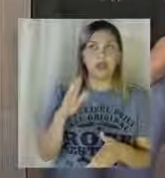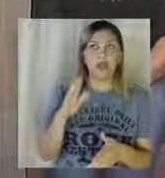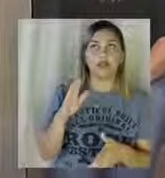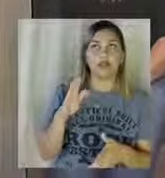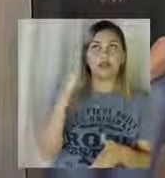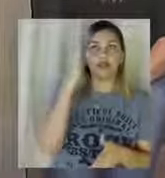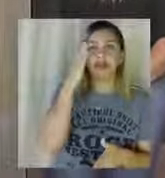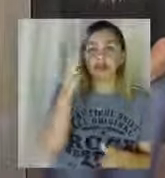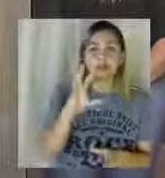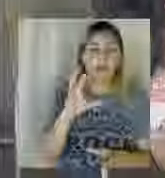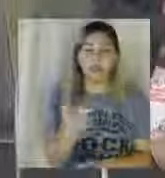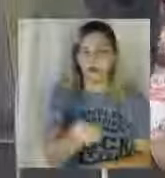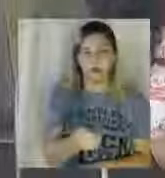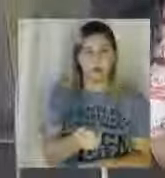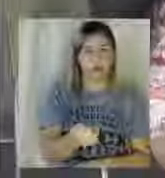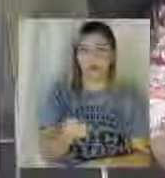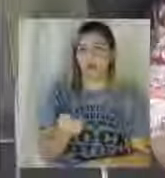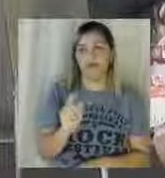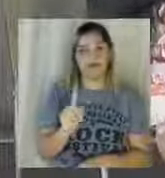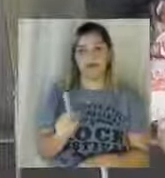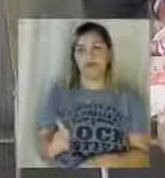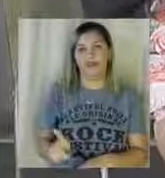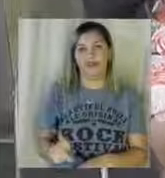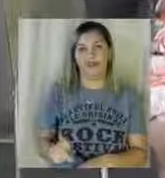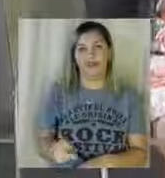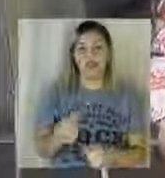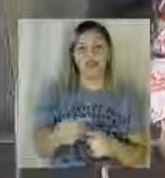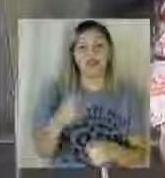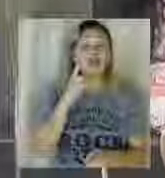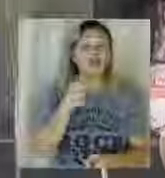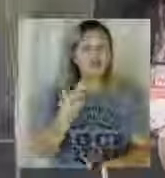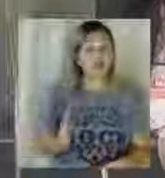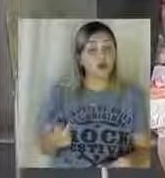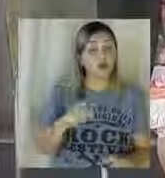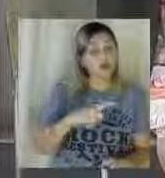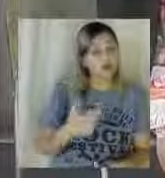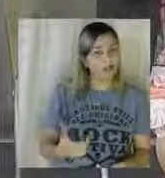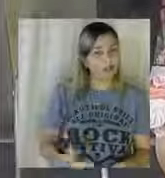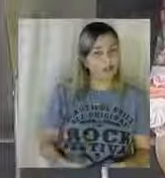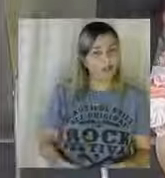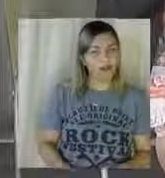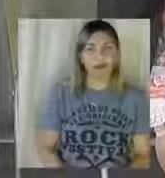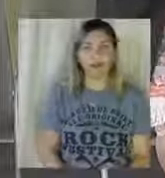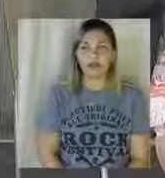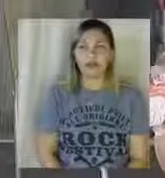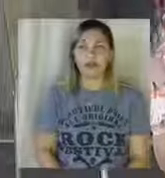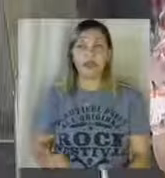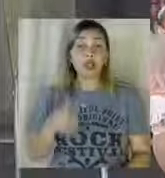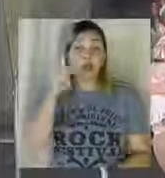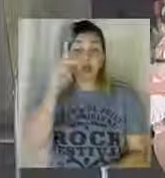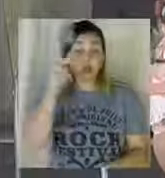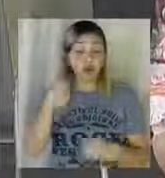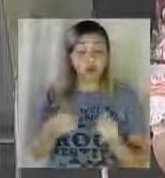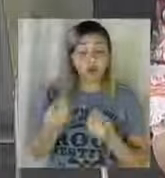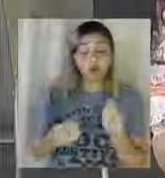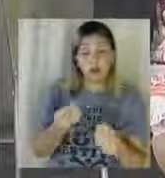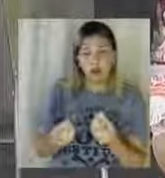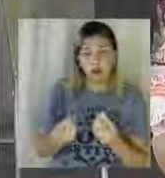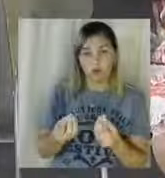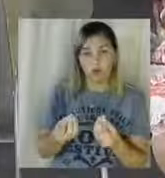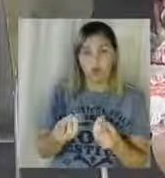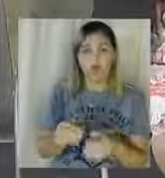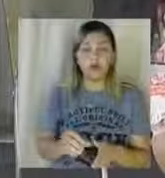a obrigação de saber de tudo. De tudo. Paloma, processo de alfabetização. Para Paloma, como é que foi? Foi difícil?